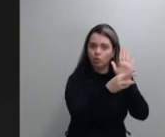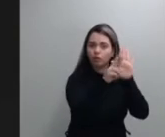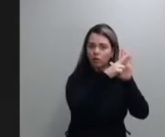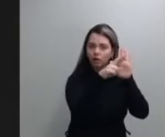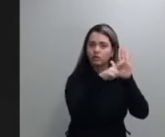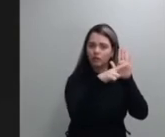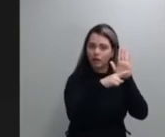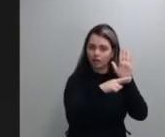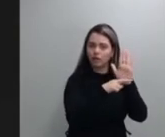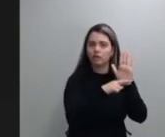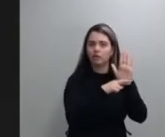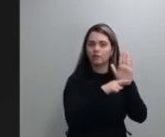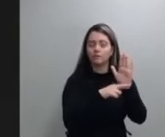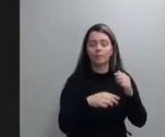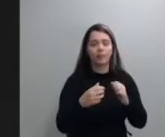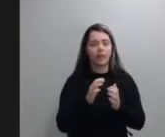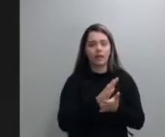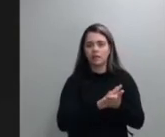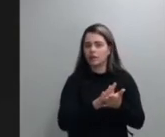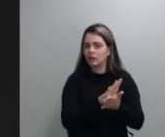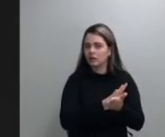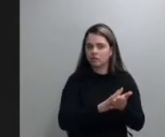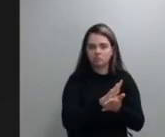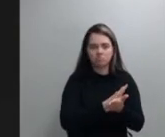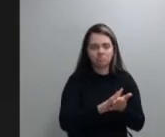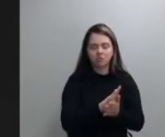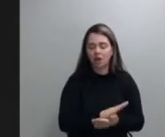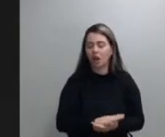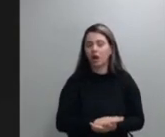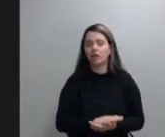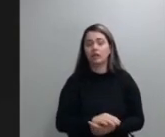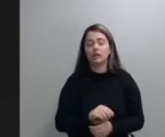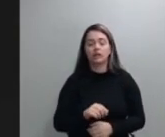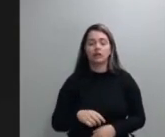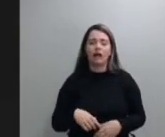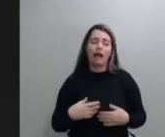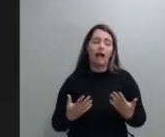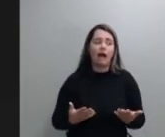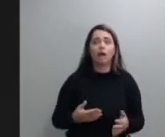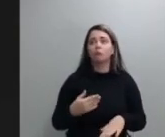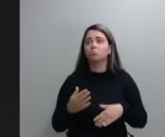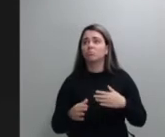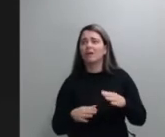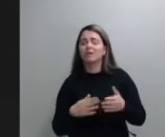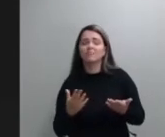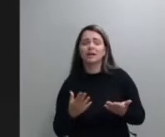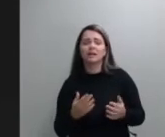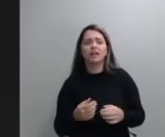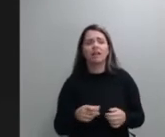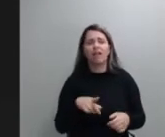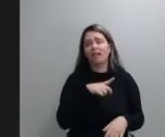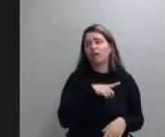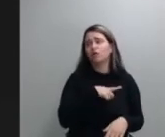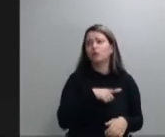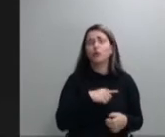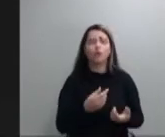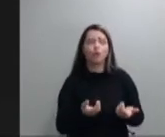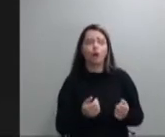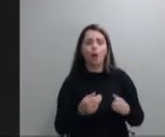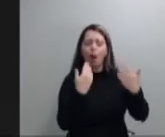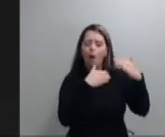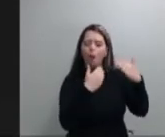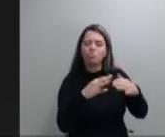ou seja sem limitar ah esse é um critério que estabelece a farra de título é um critério eu pessoalmente sou até contra